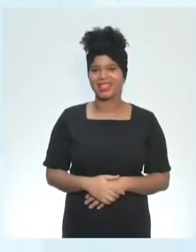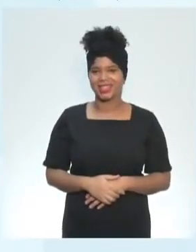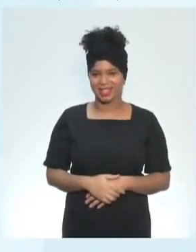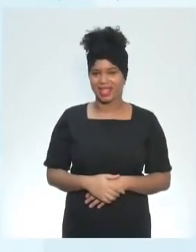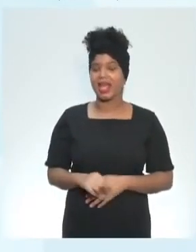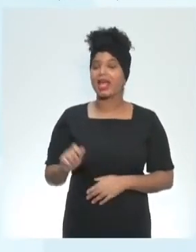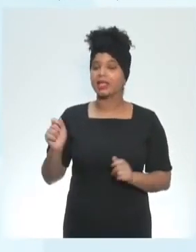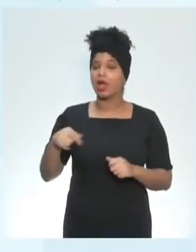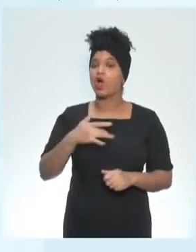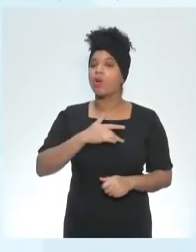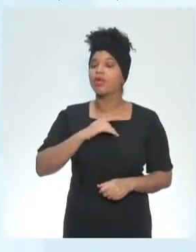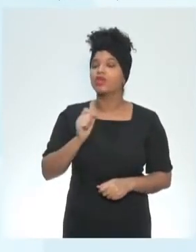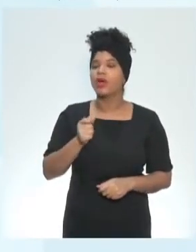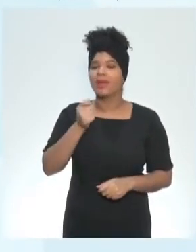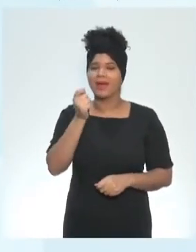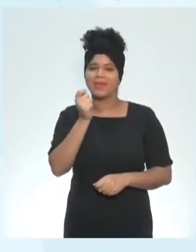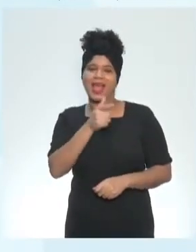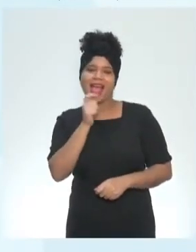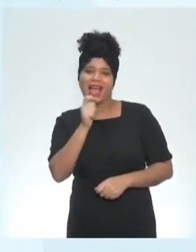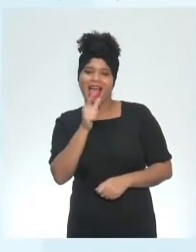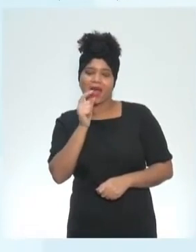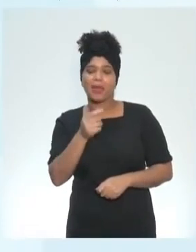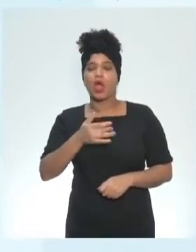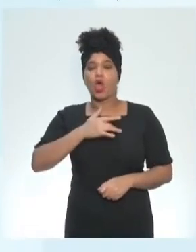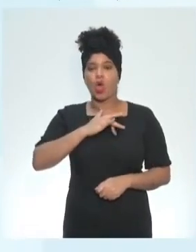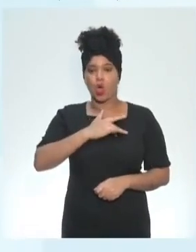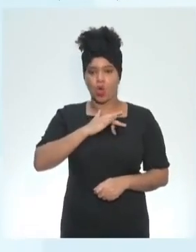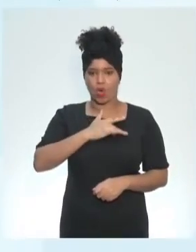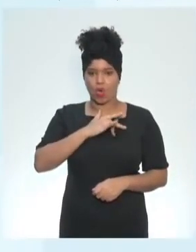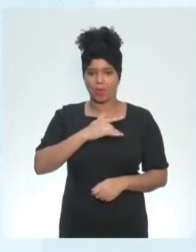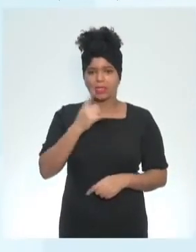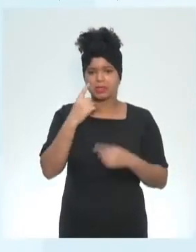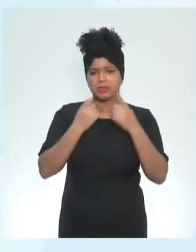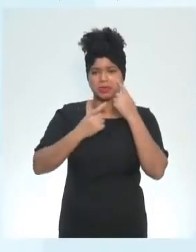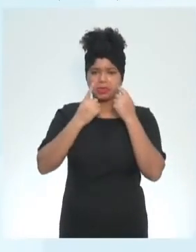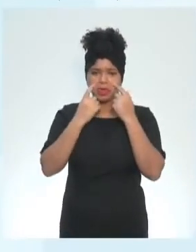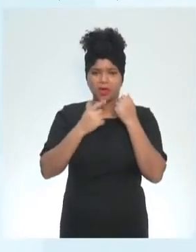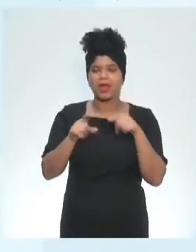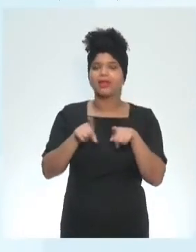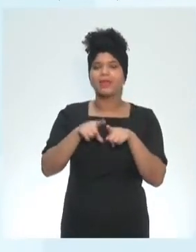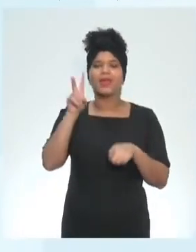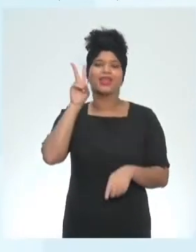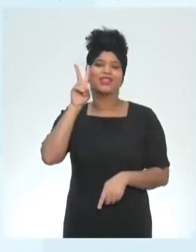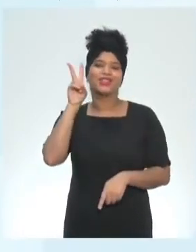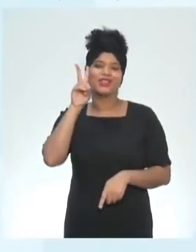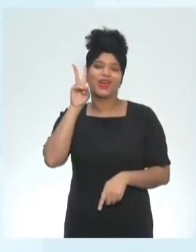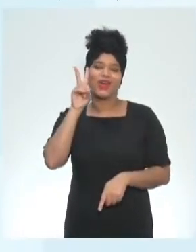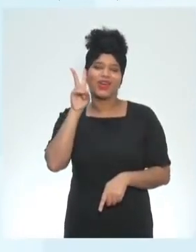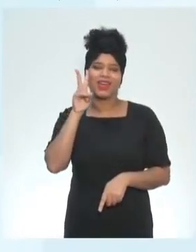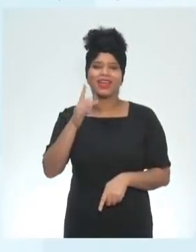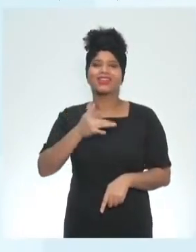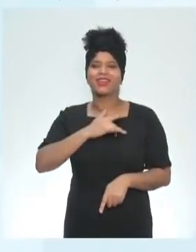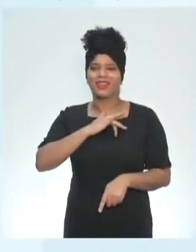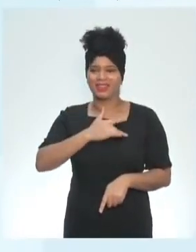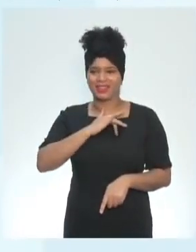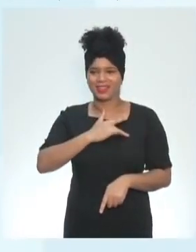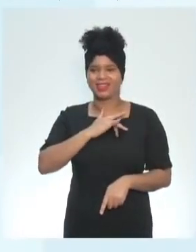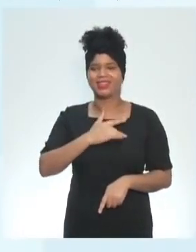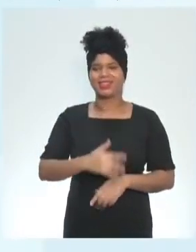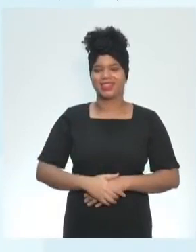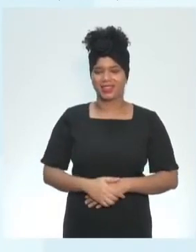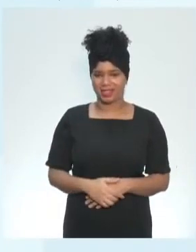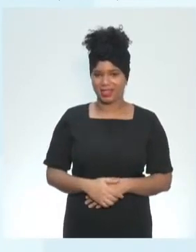Romantic Comedy Romantic Comedy Romantic House Romantic drama and historical romance histórico romance